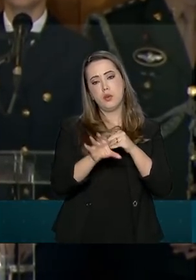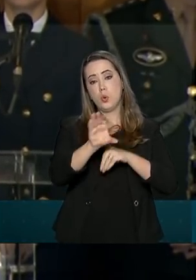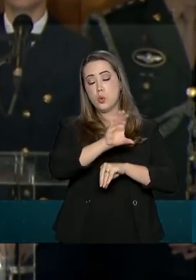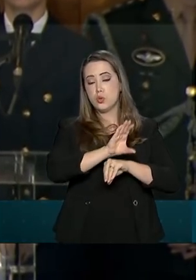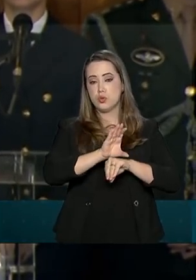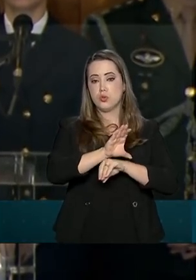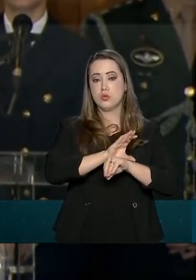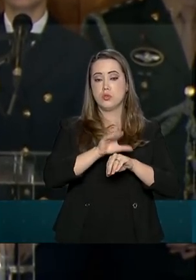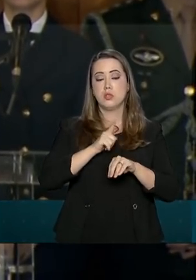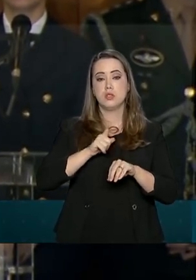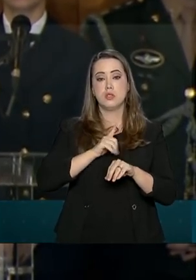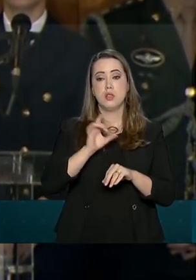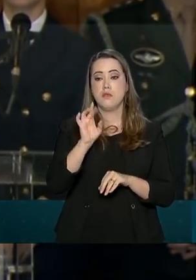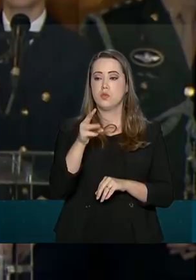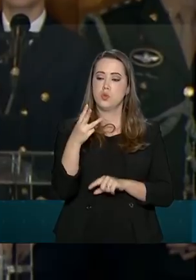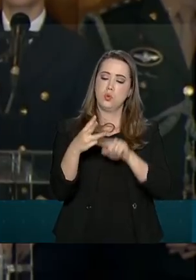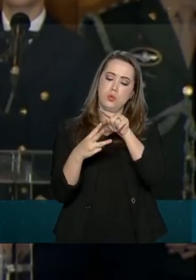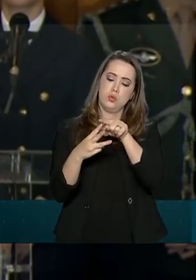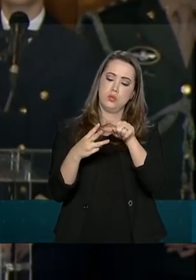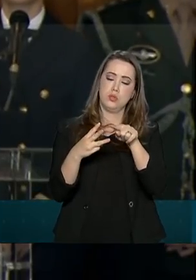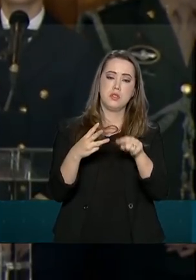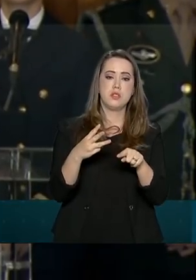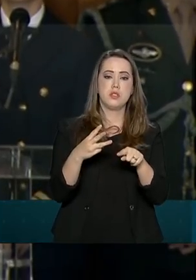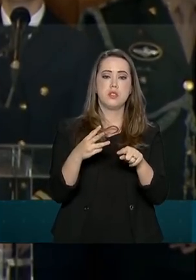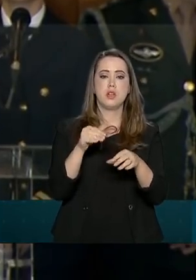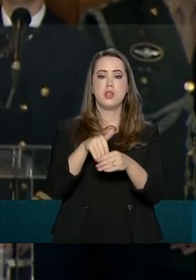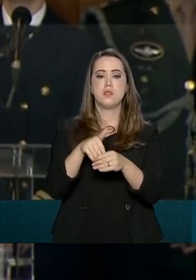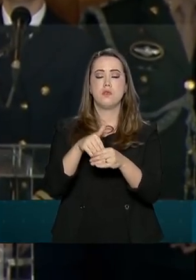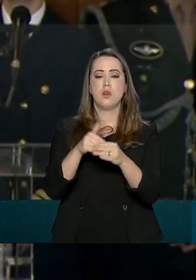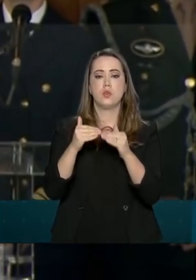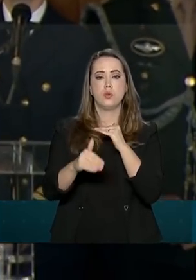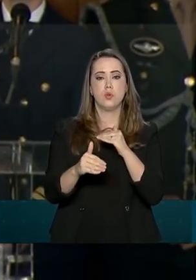apenas 3 votos, o contrário, um deles o meu.